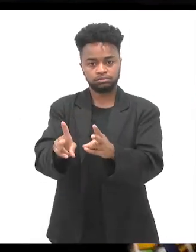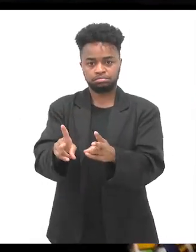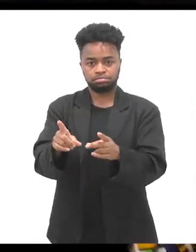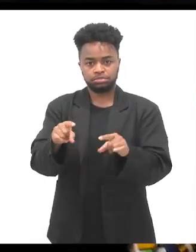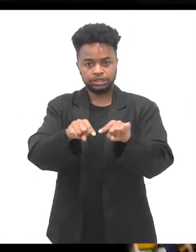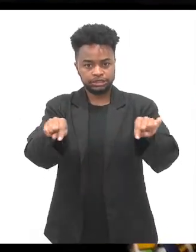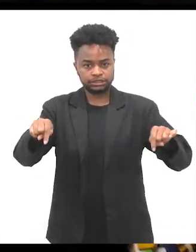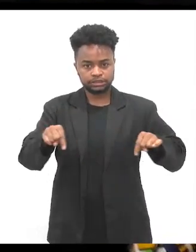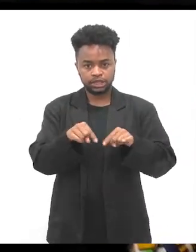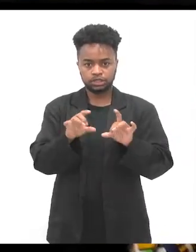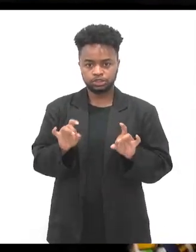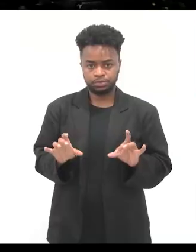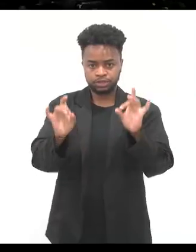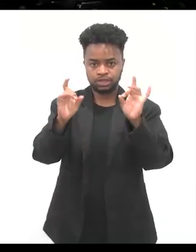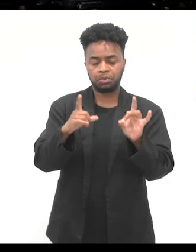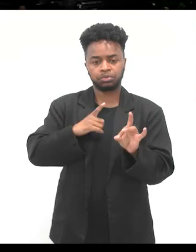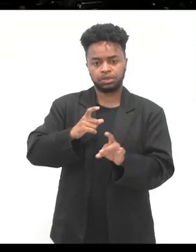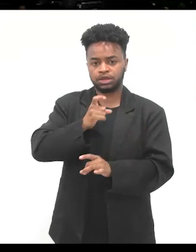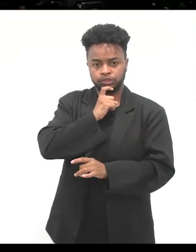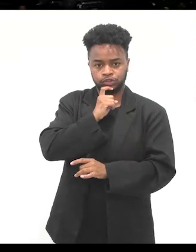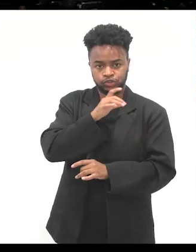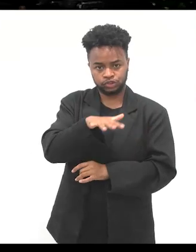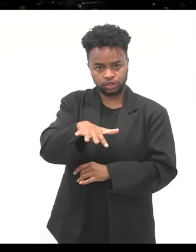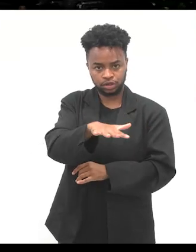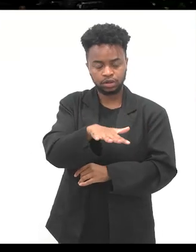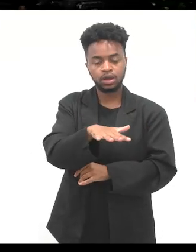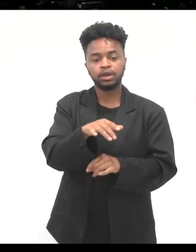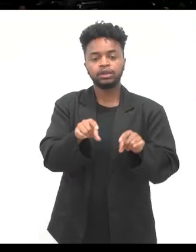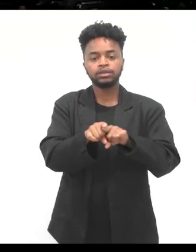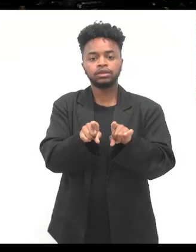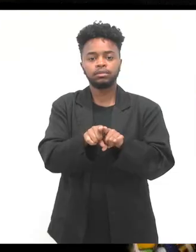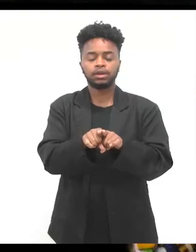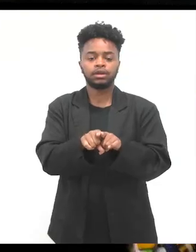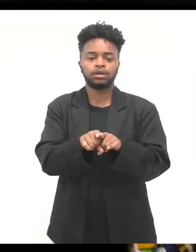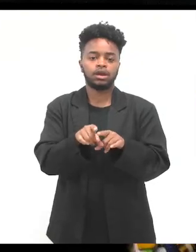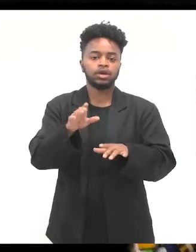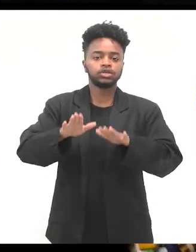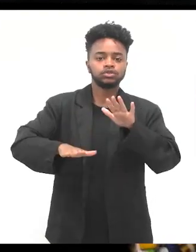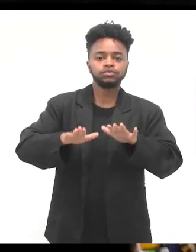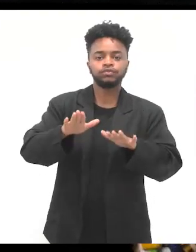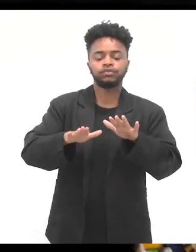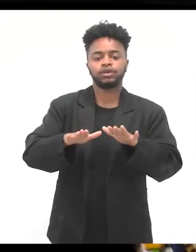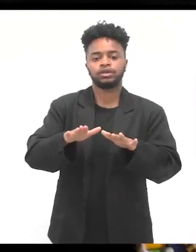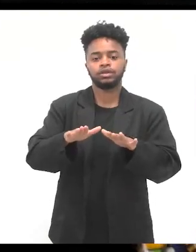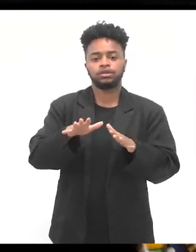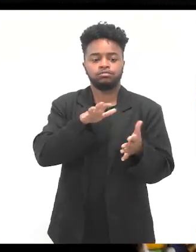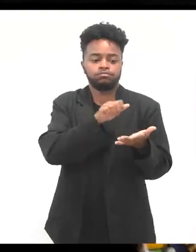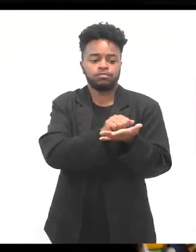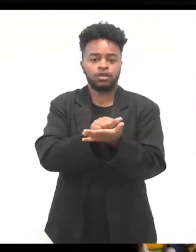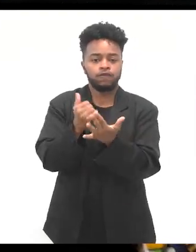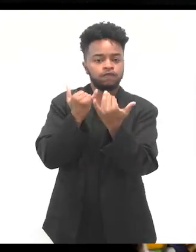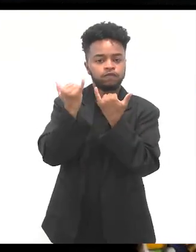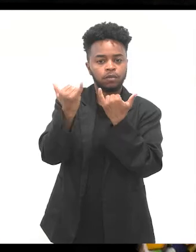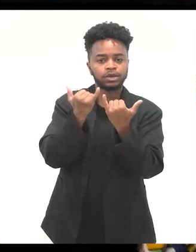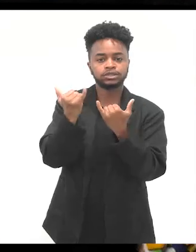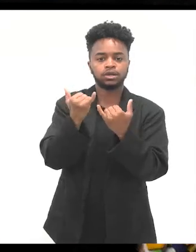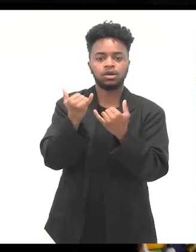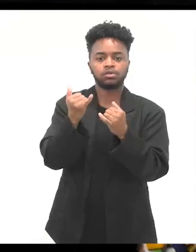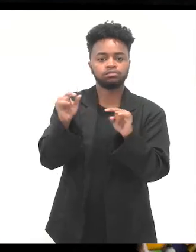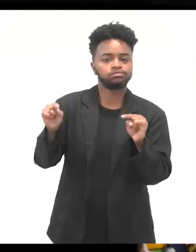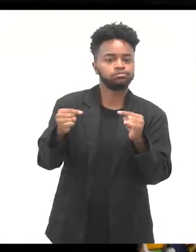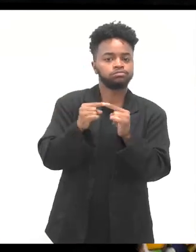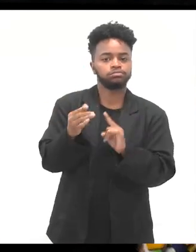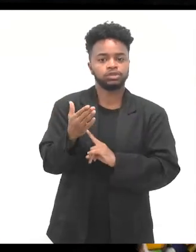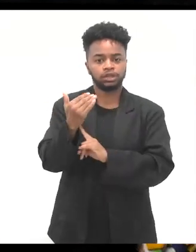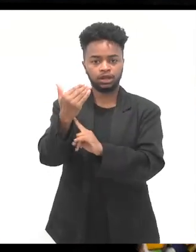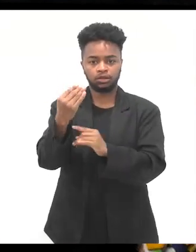em salões especiais, climatizados, a gente faz um banco de dados informatizado, de